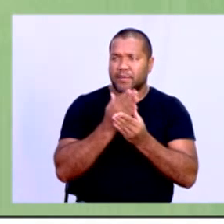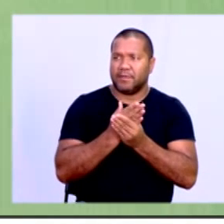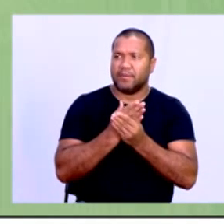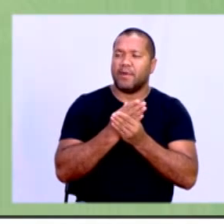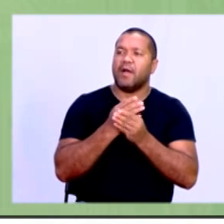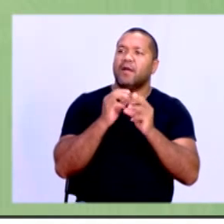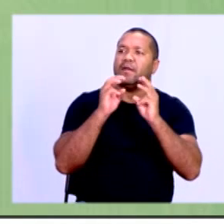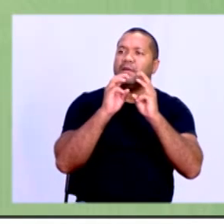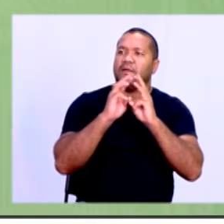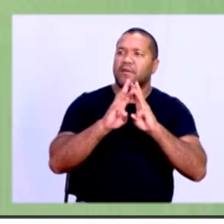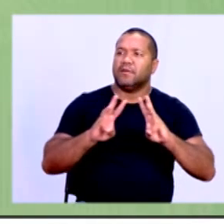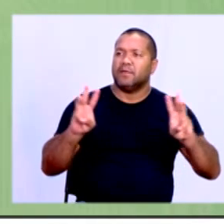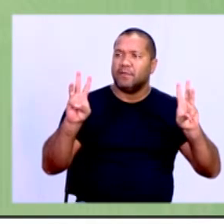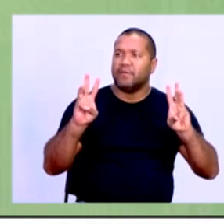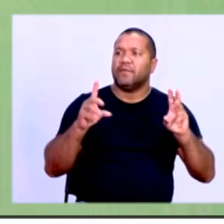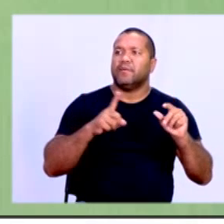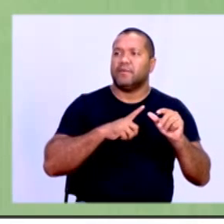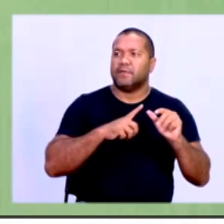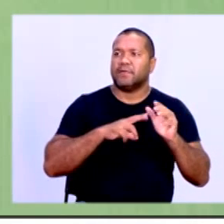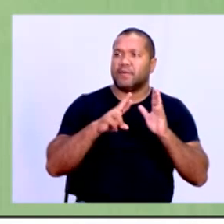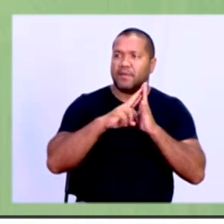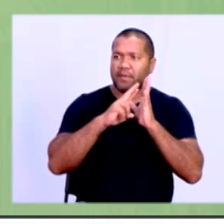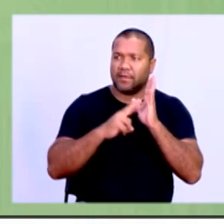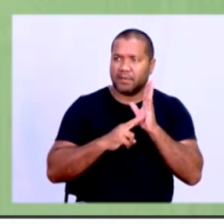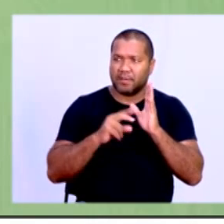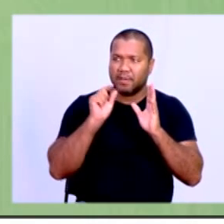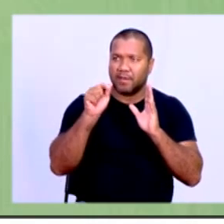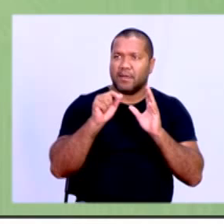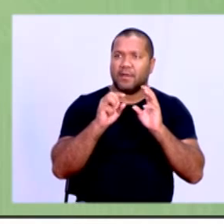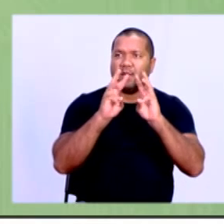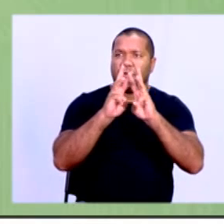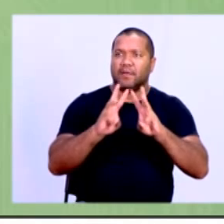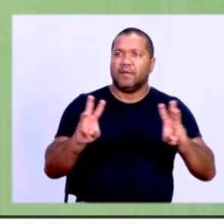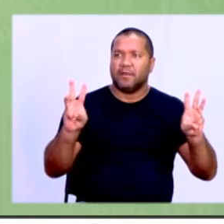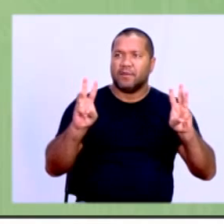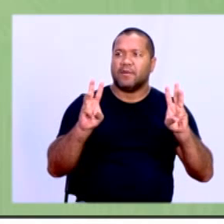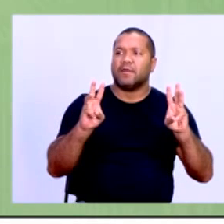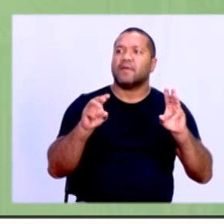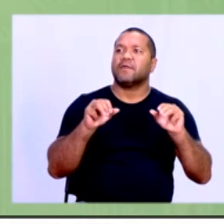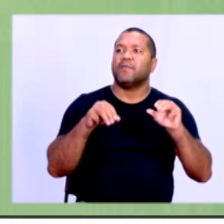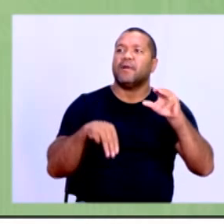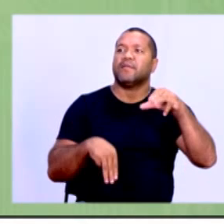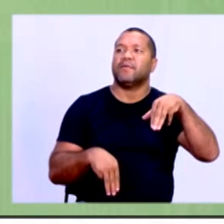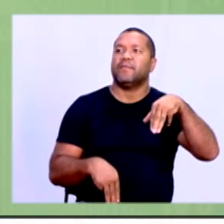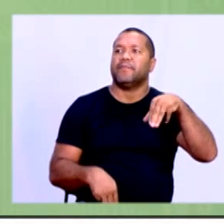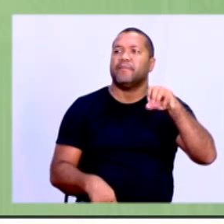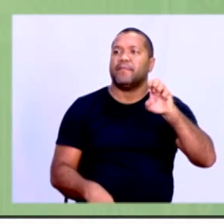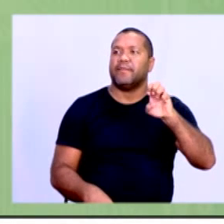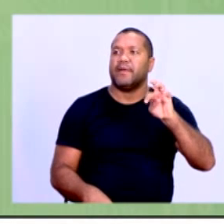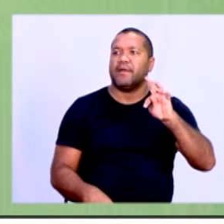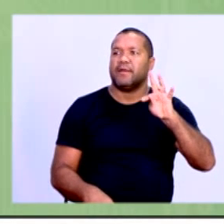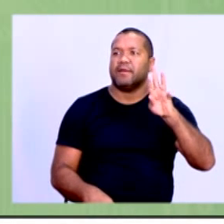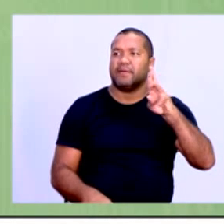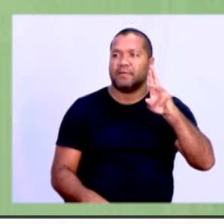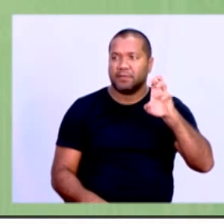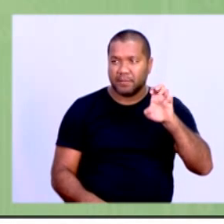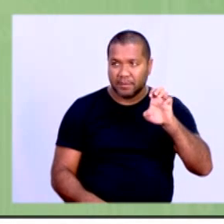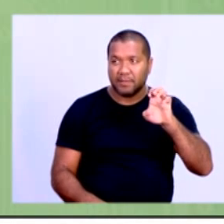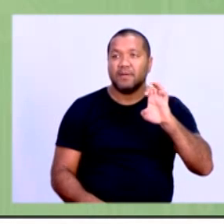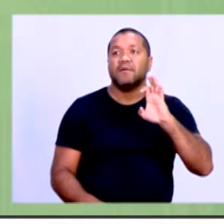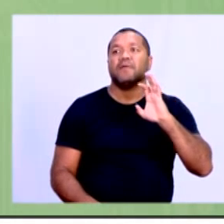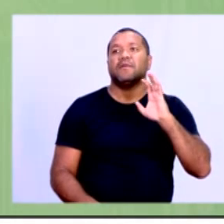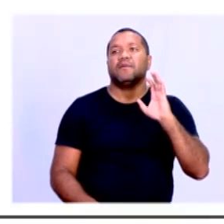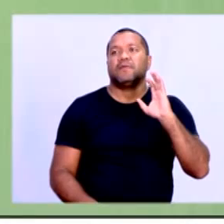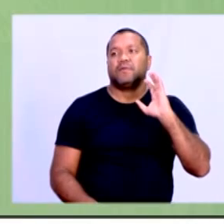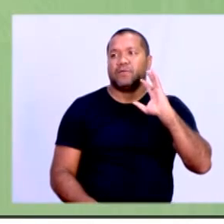páginas vão utilizar essa página aqui, mestre. Eles vão utilizar essa página como a minha